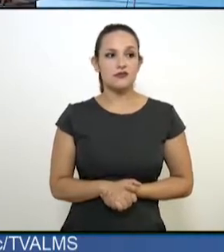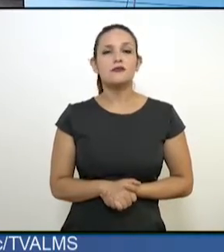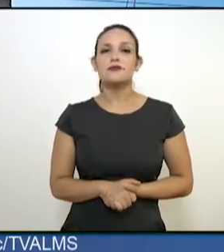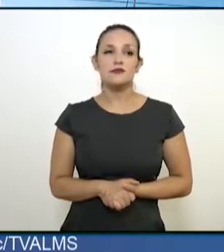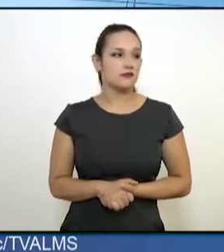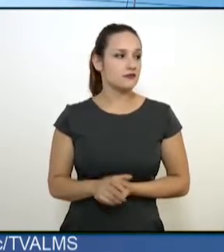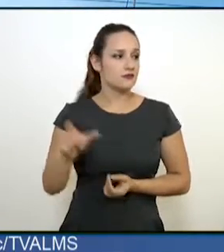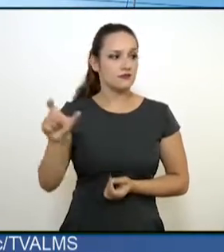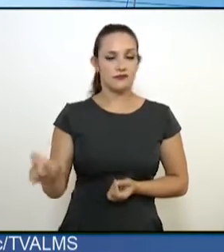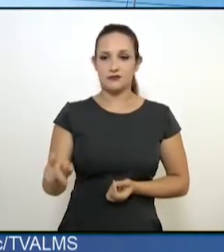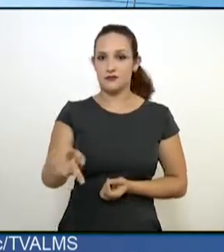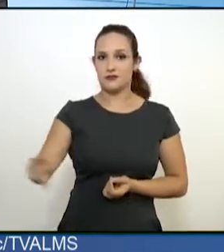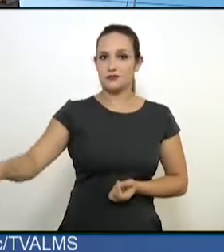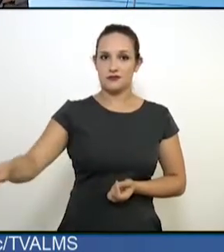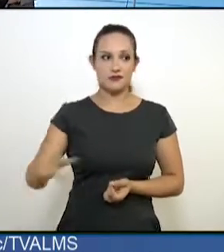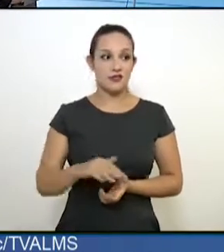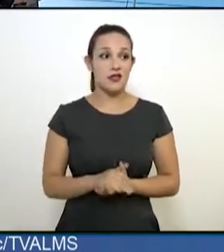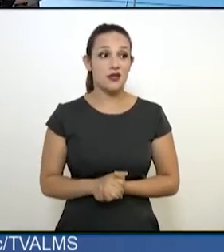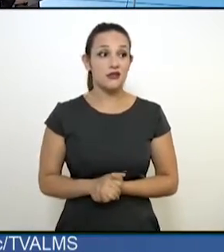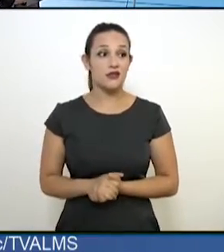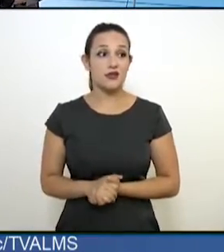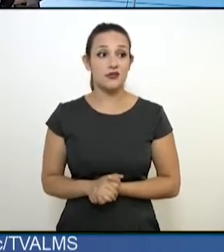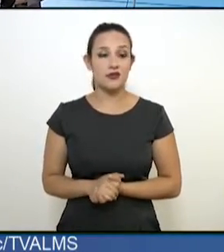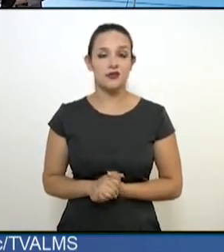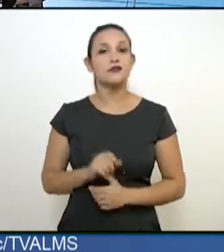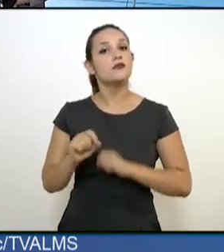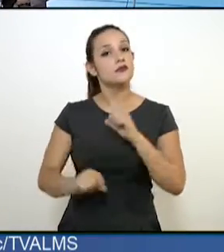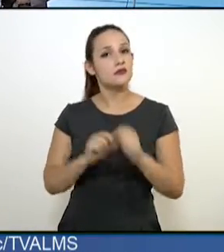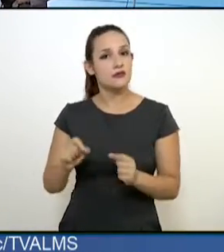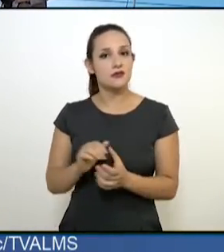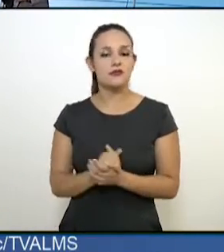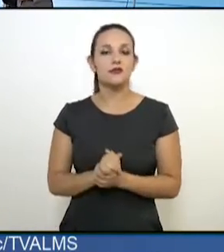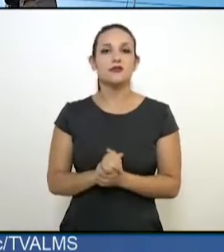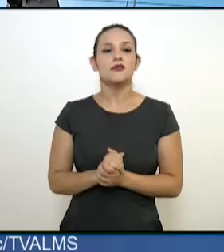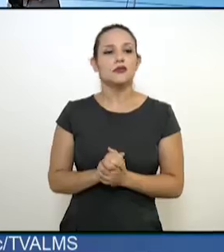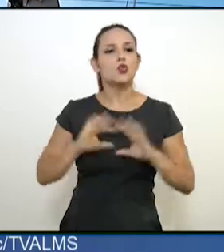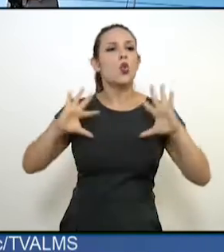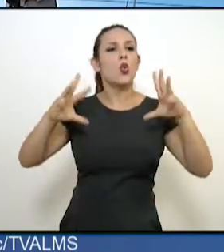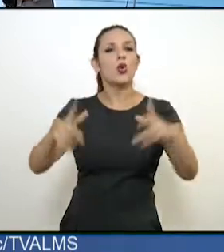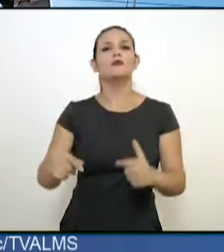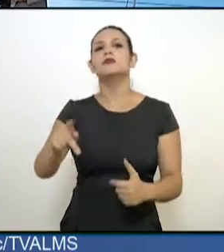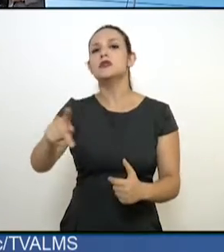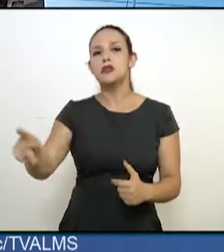Senhor presidente, senhora deputada Antonieta Amorim, senhores deputados, nobres pares,